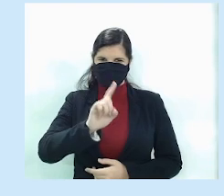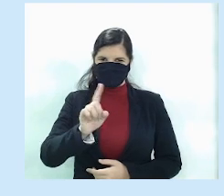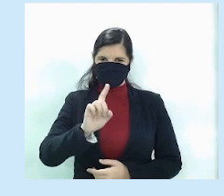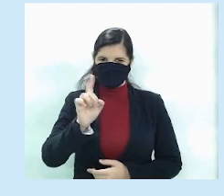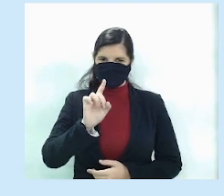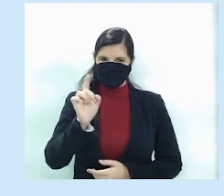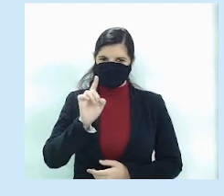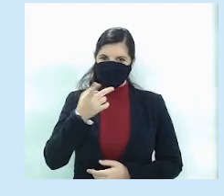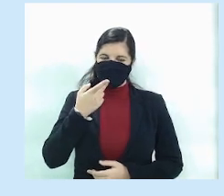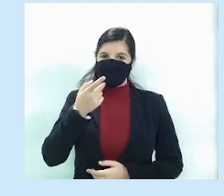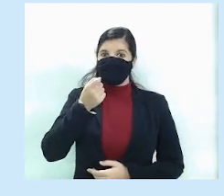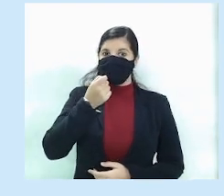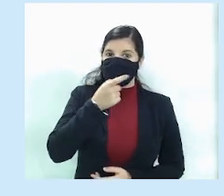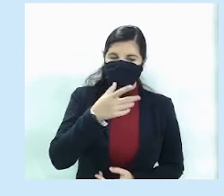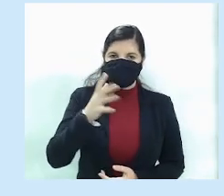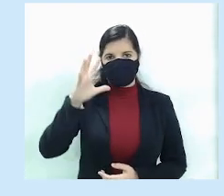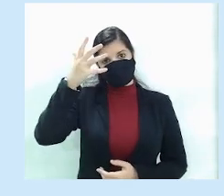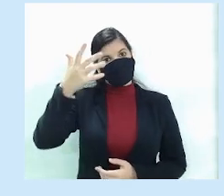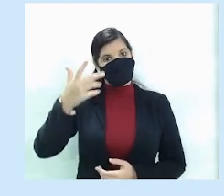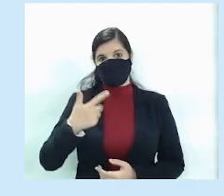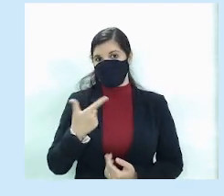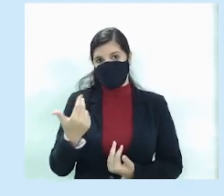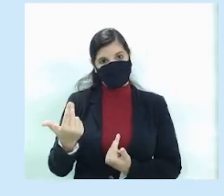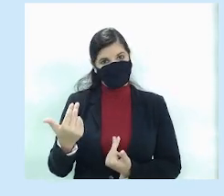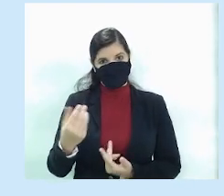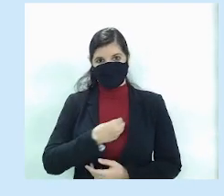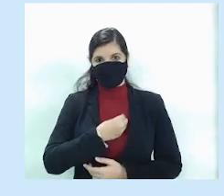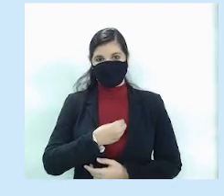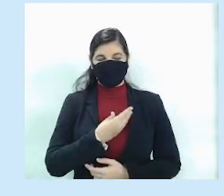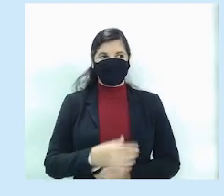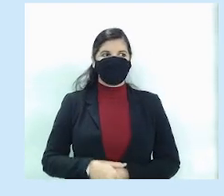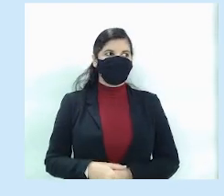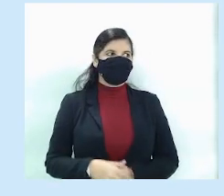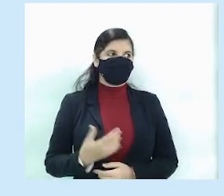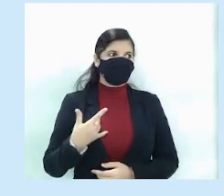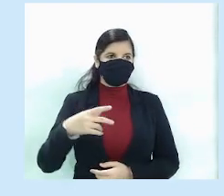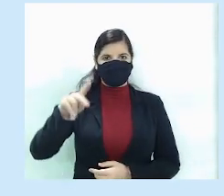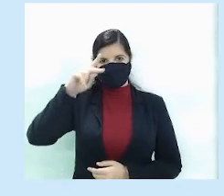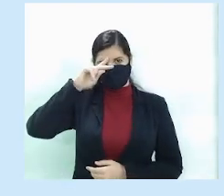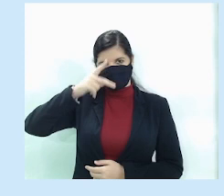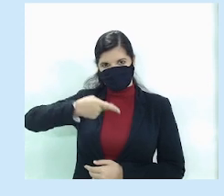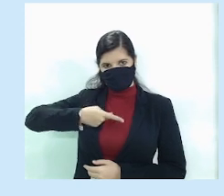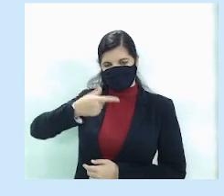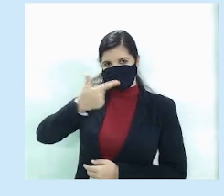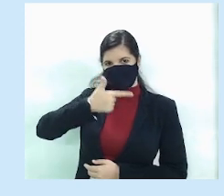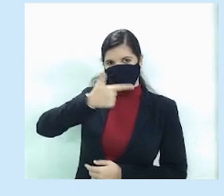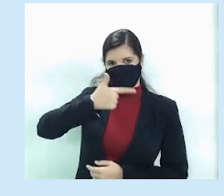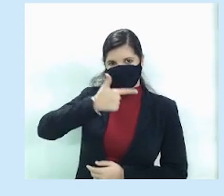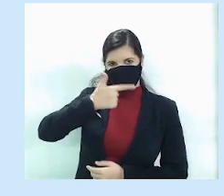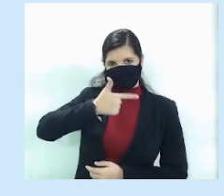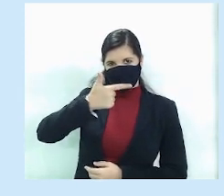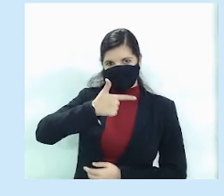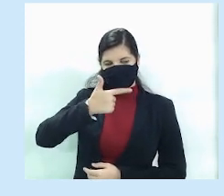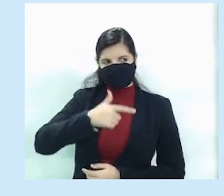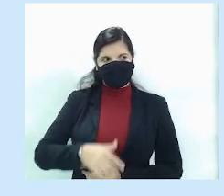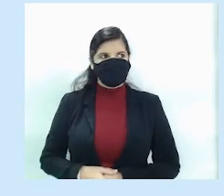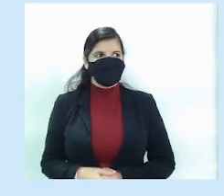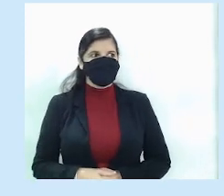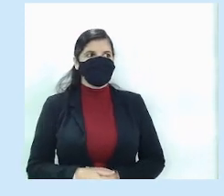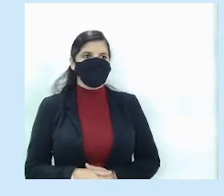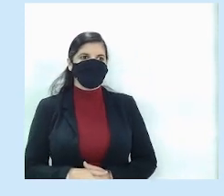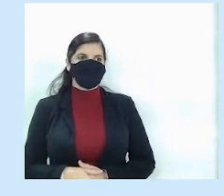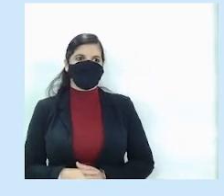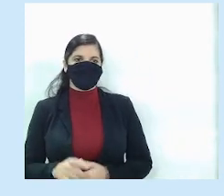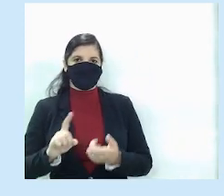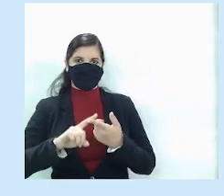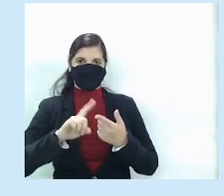vezes são situações que acontecem conosco, entende? Então é o rir de si mesmo, de situações não tão legais. E